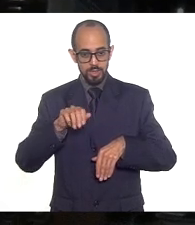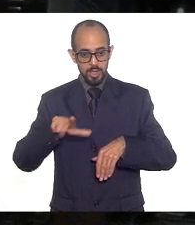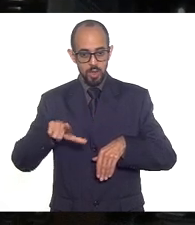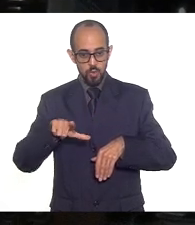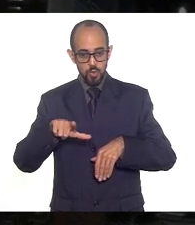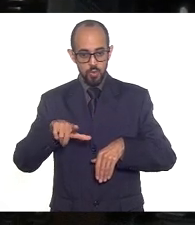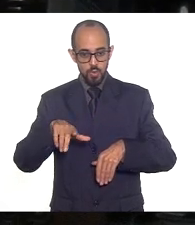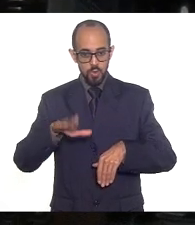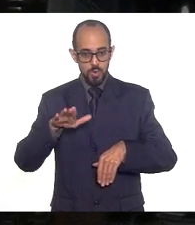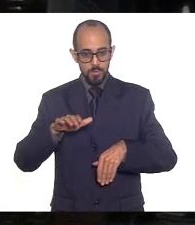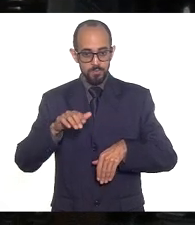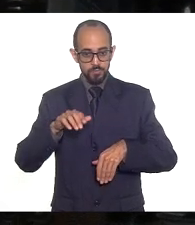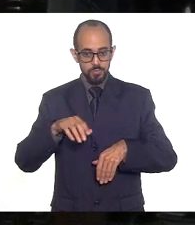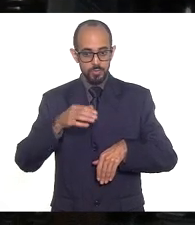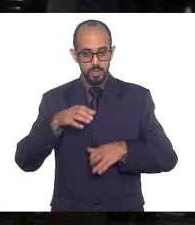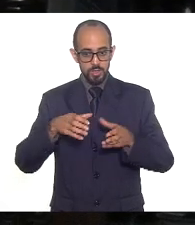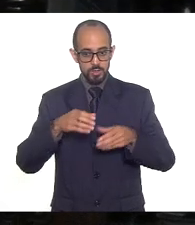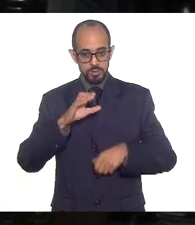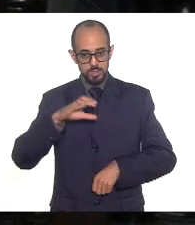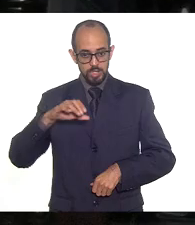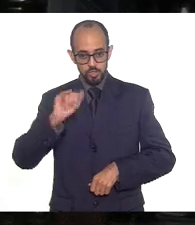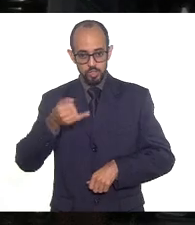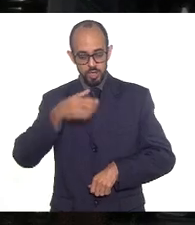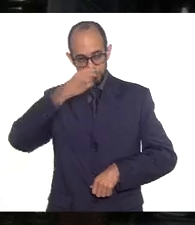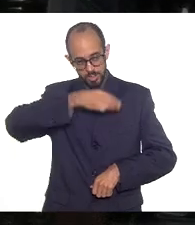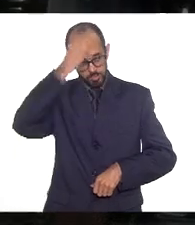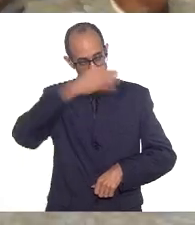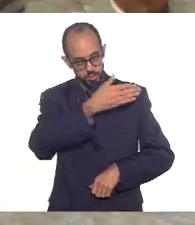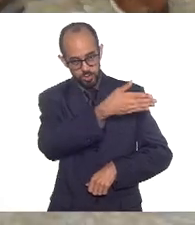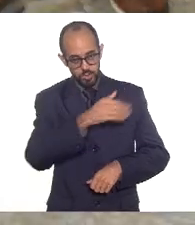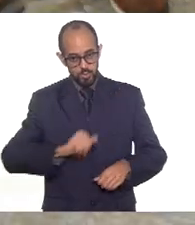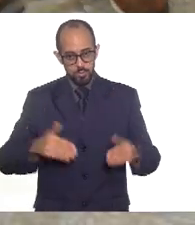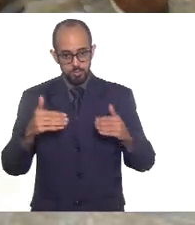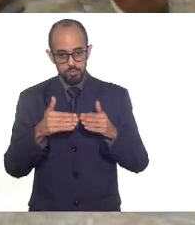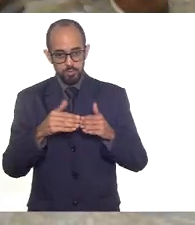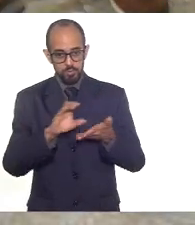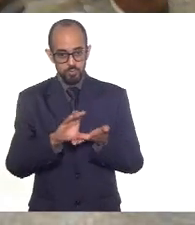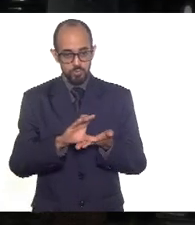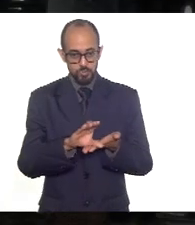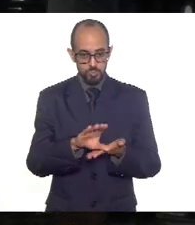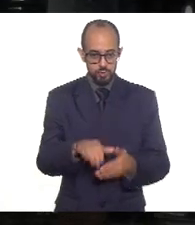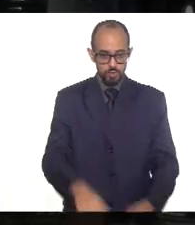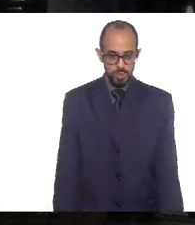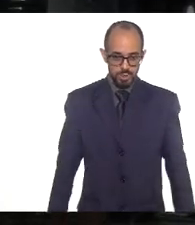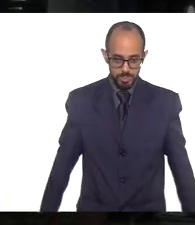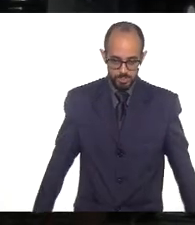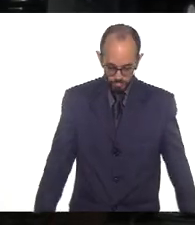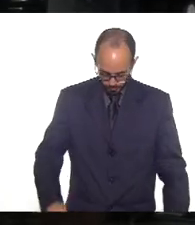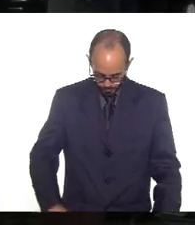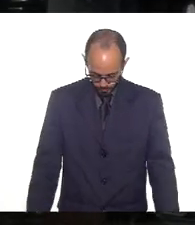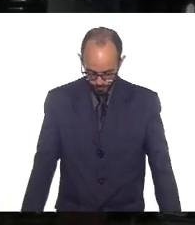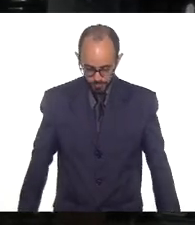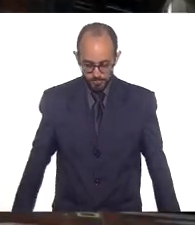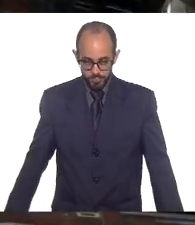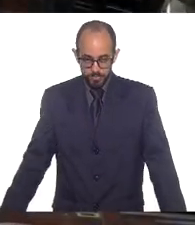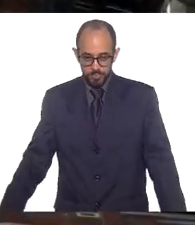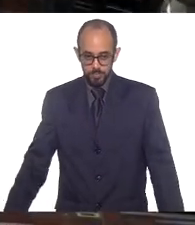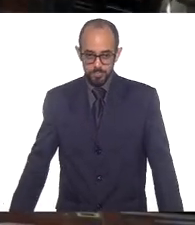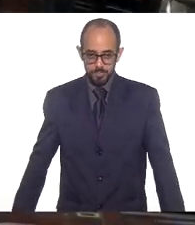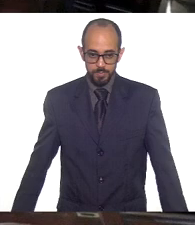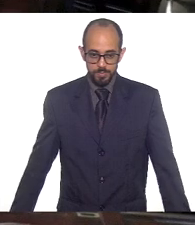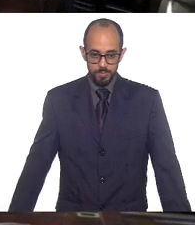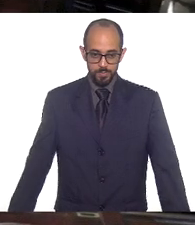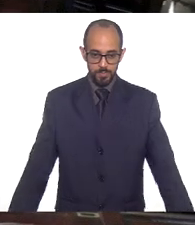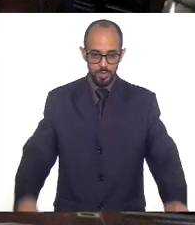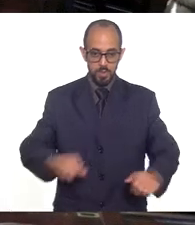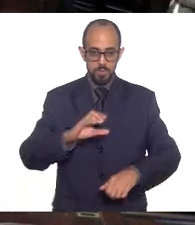para emitir parecer pela comissão de condição o desnatado mas simpatia parecer pela constitucionalidade presidente E aí